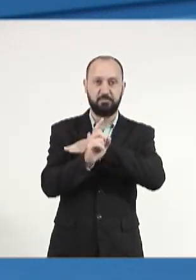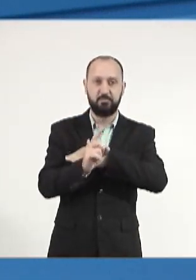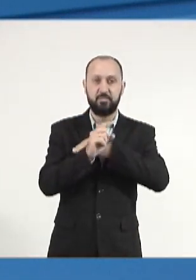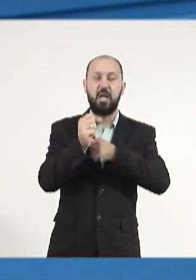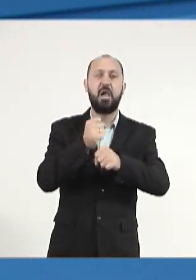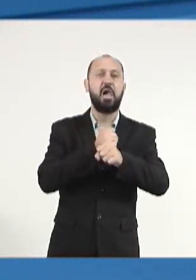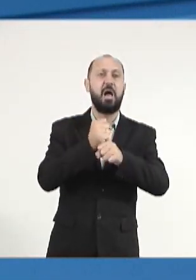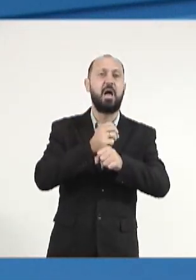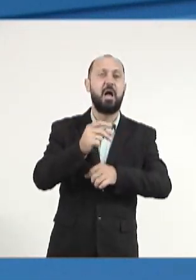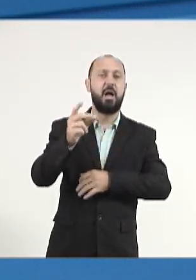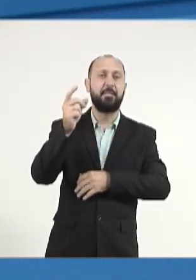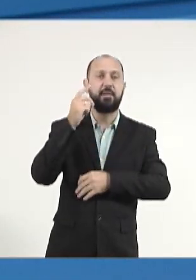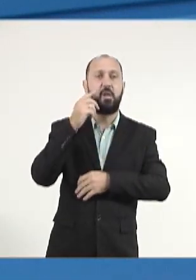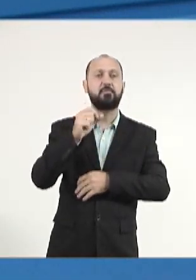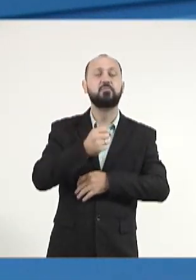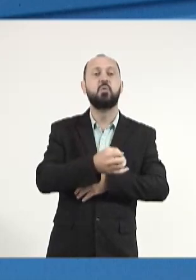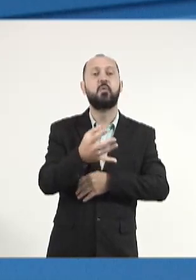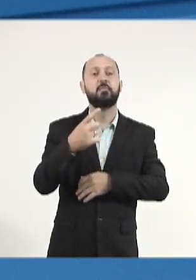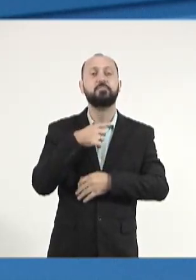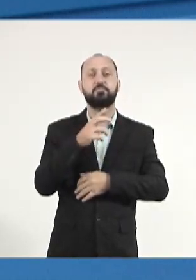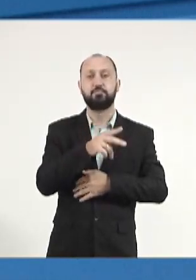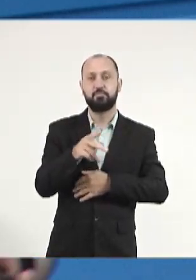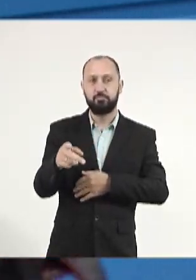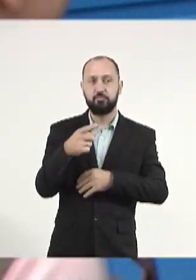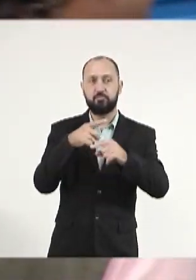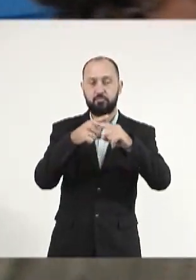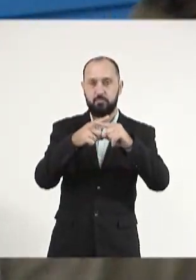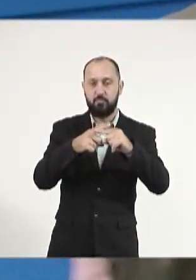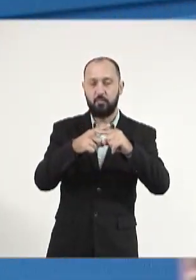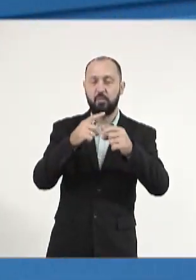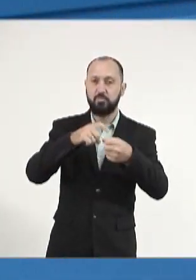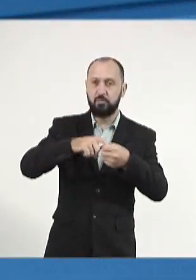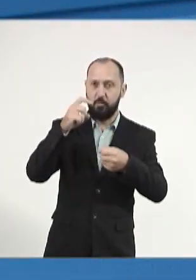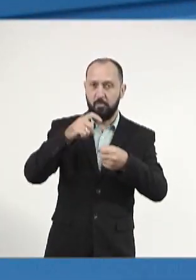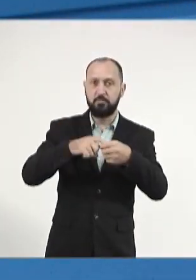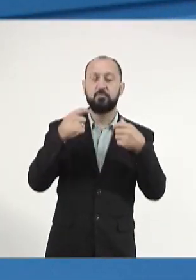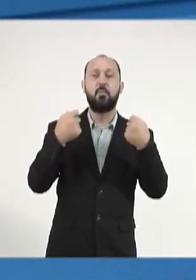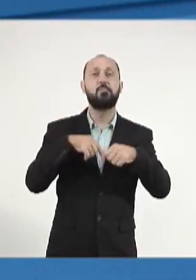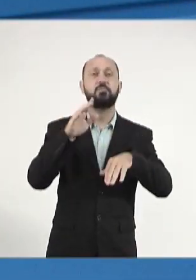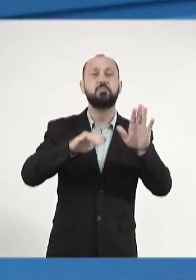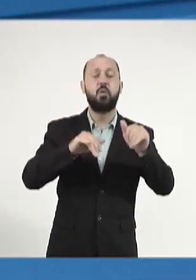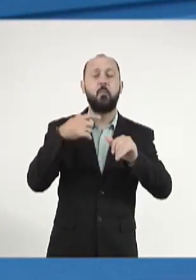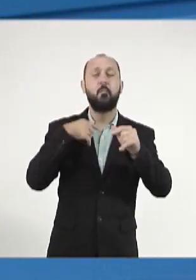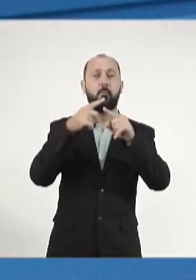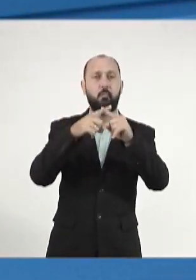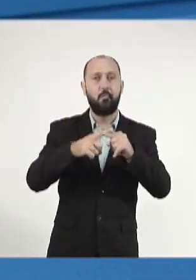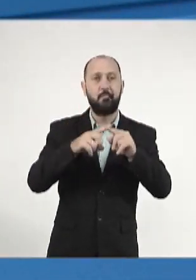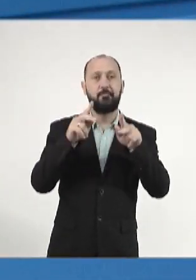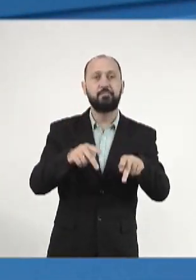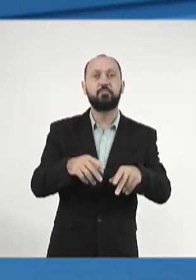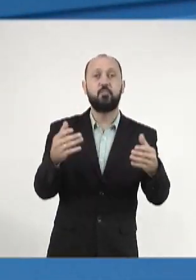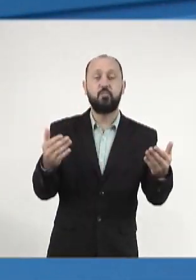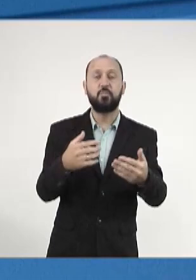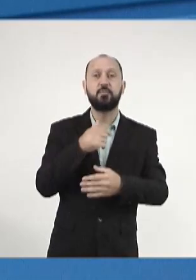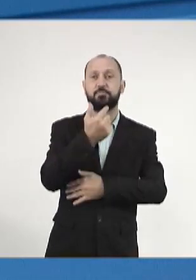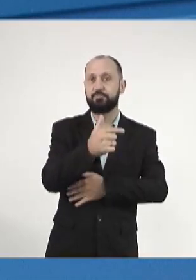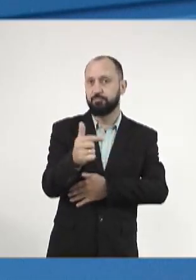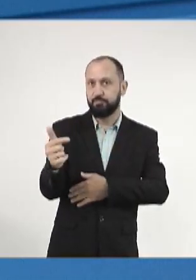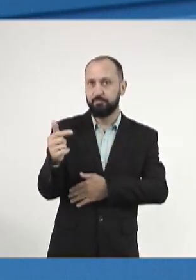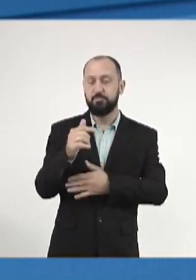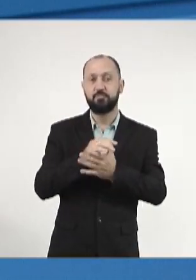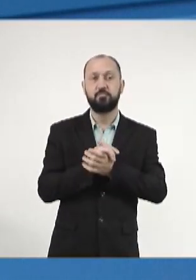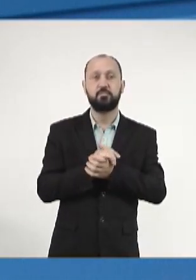há muitos anos por uma grande quantidade de professores contratados, há necessidade chamada de concurso público e até hoje não teve um